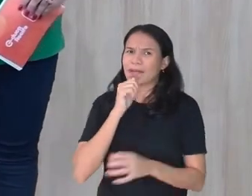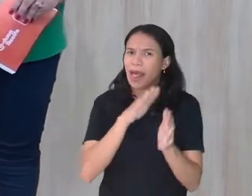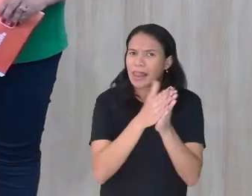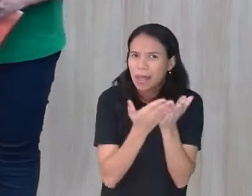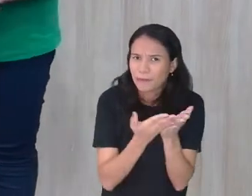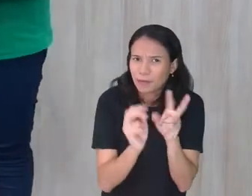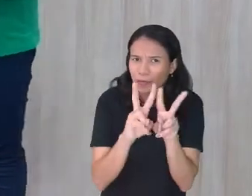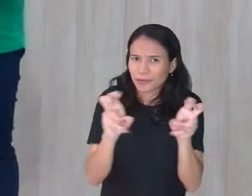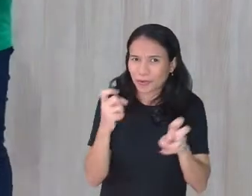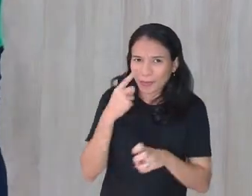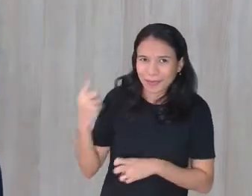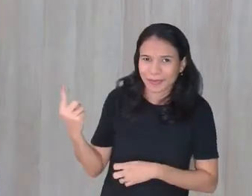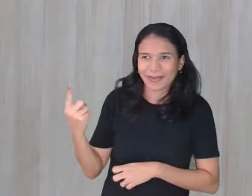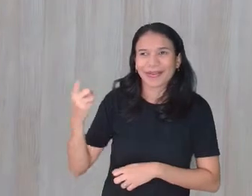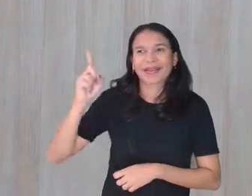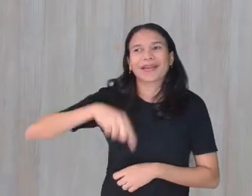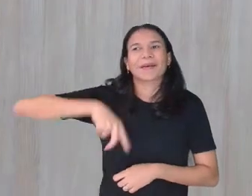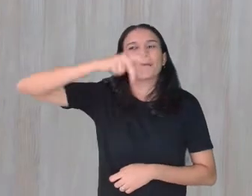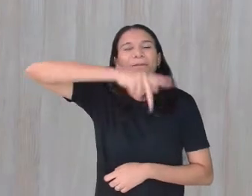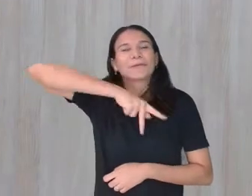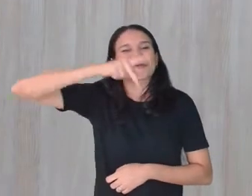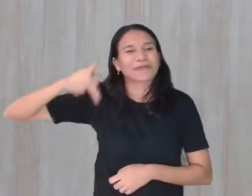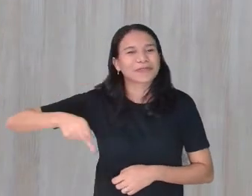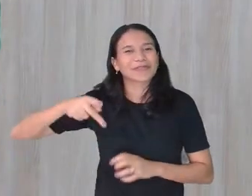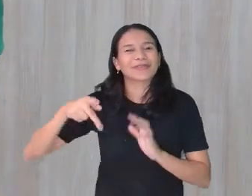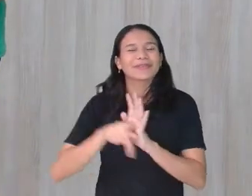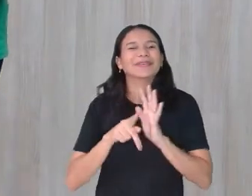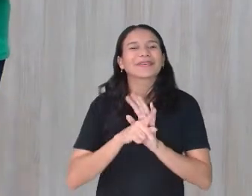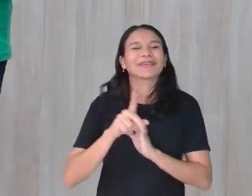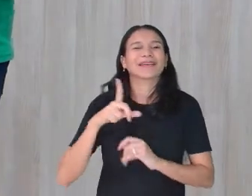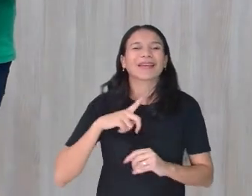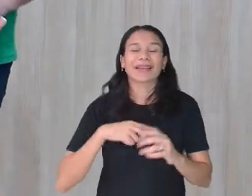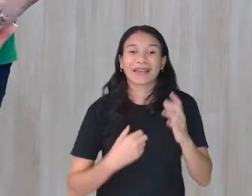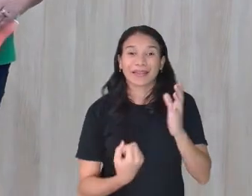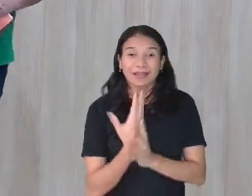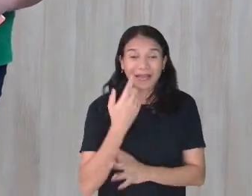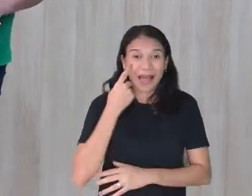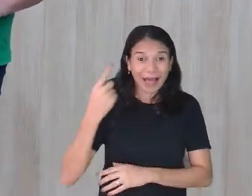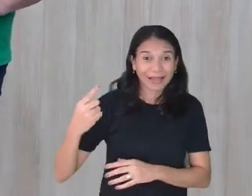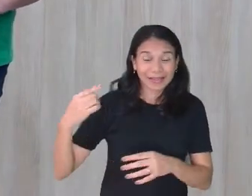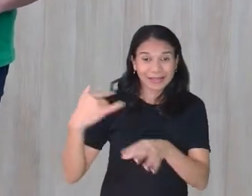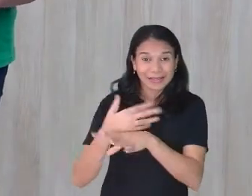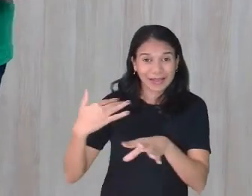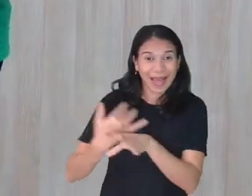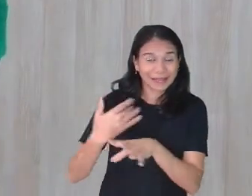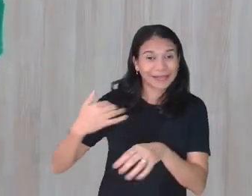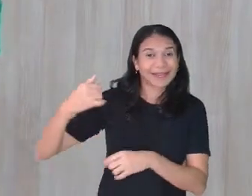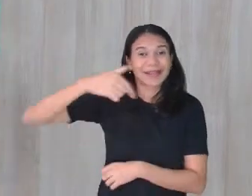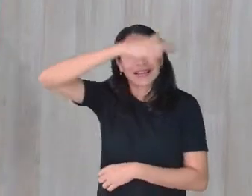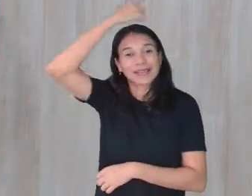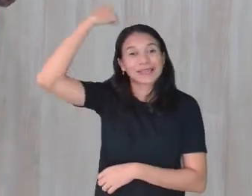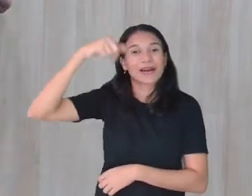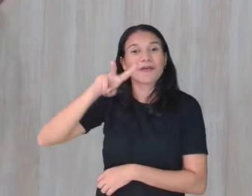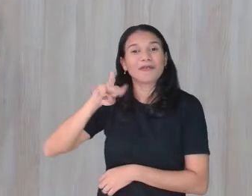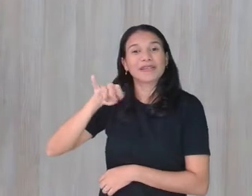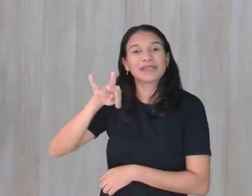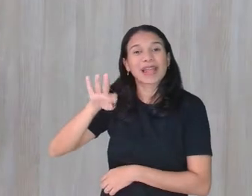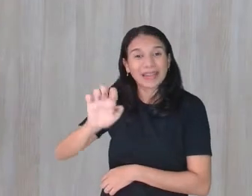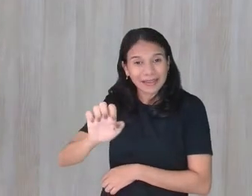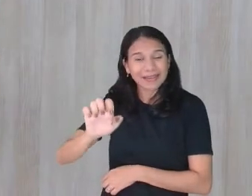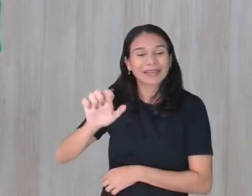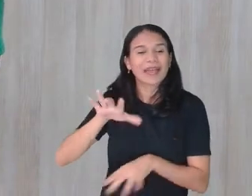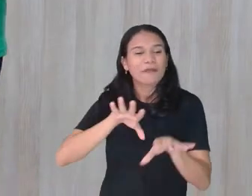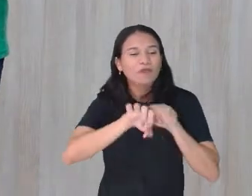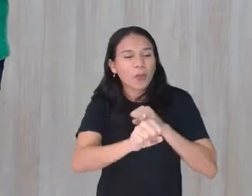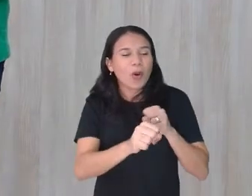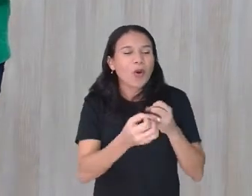livros. O nosso querido professor Everaldo Guedes, lá na cidade de São Vicente Ferre, que nos formou e que nos